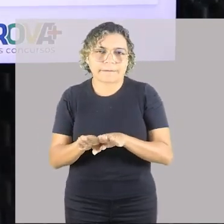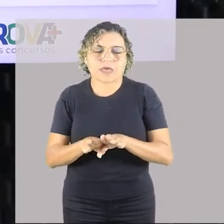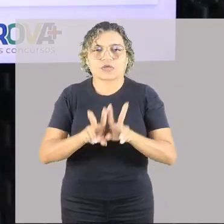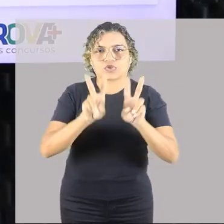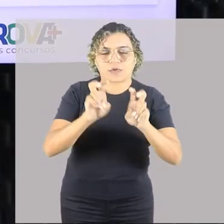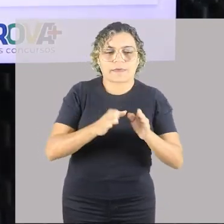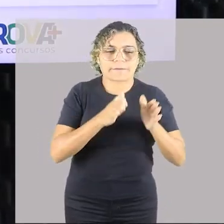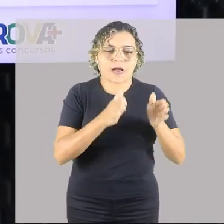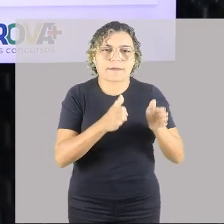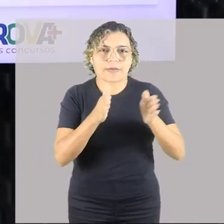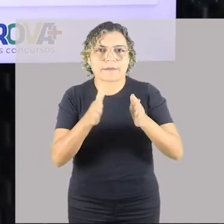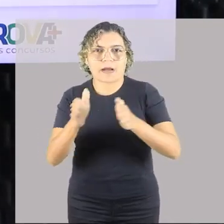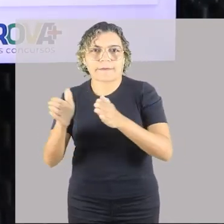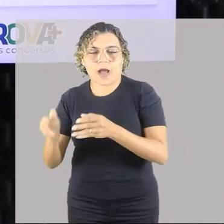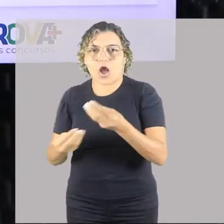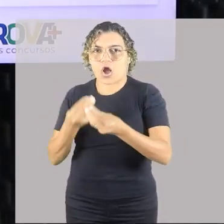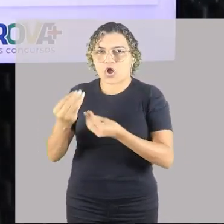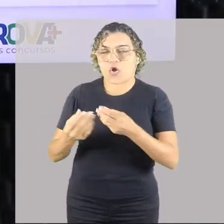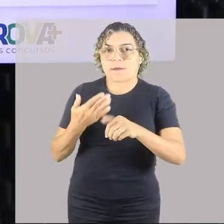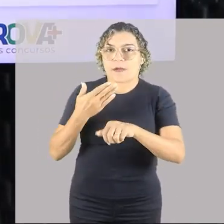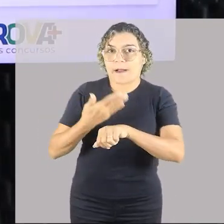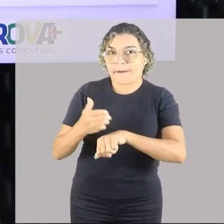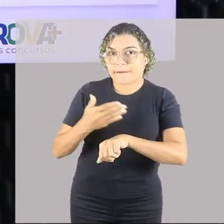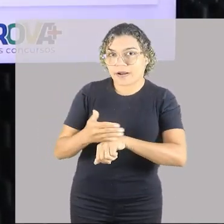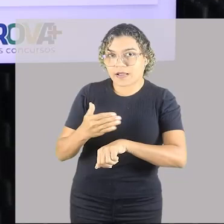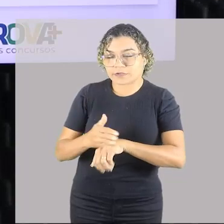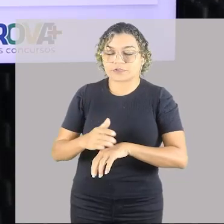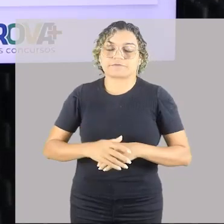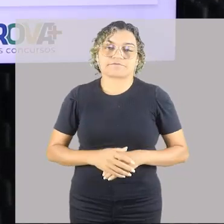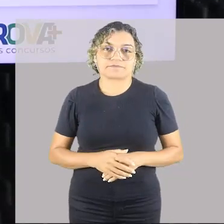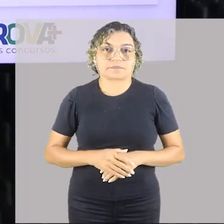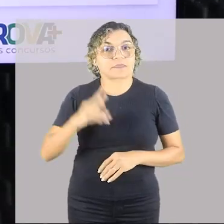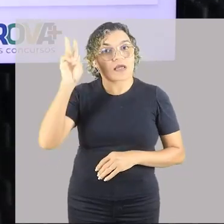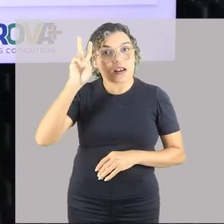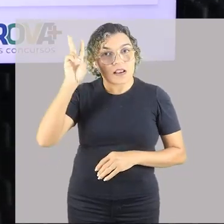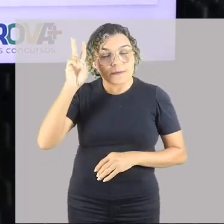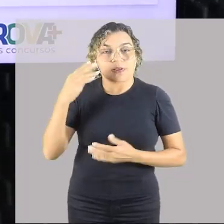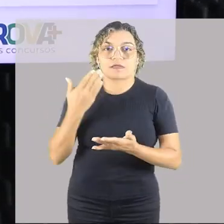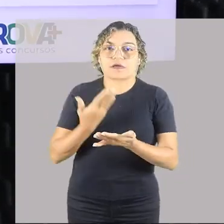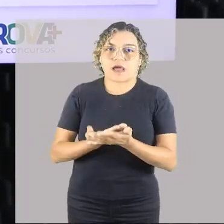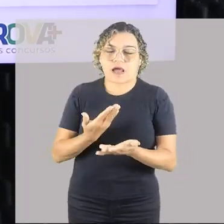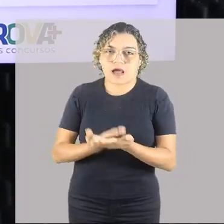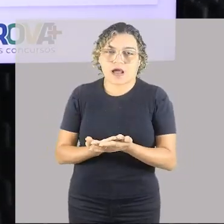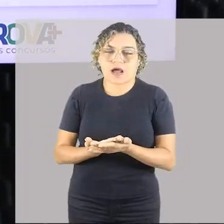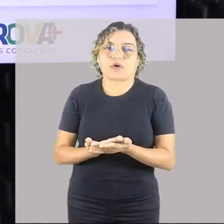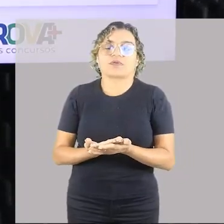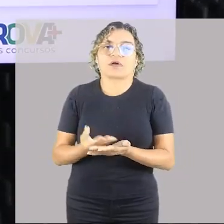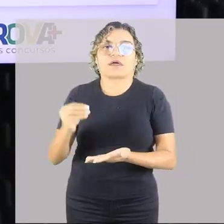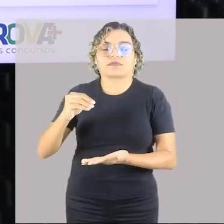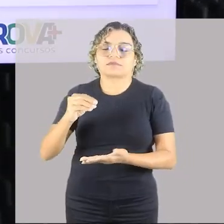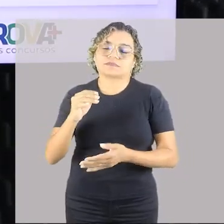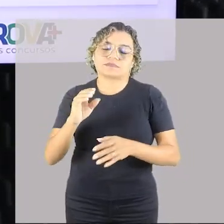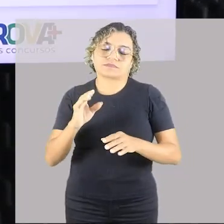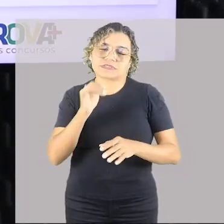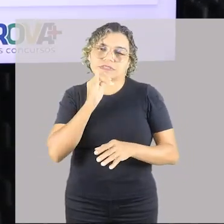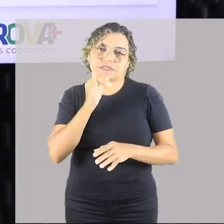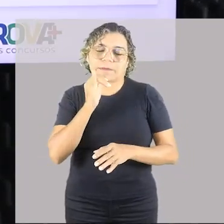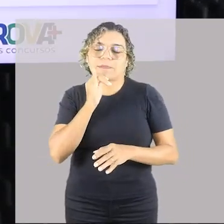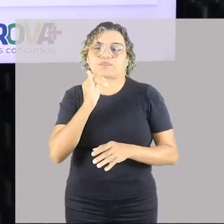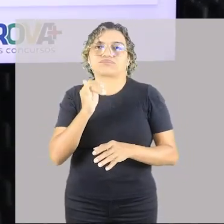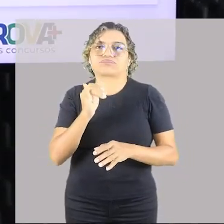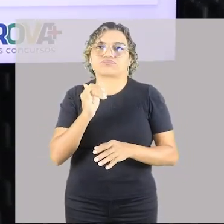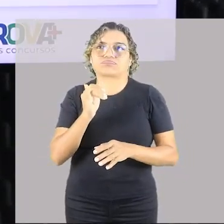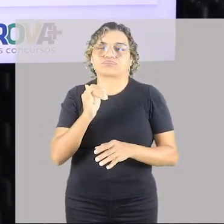mais sobre as fases, sobre como isso acontece na prática. Lembrando que essa é uma aula que está inserida no projeto Aprova Mais, Enem